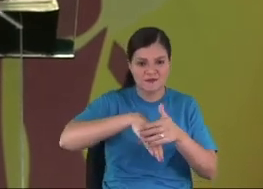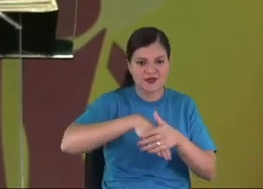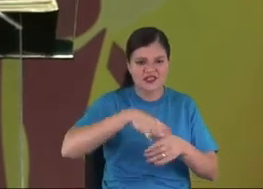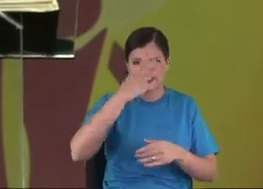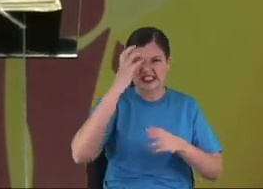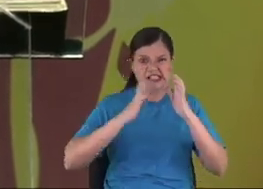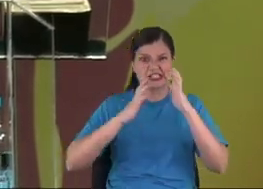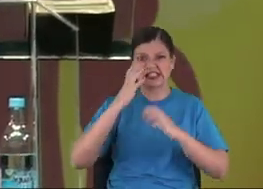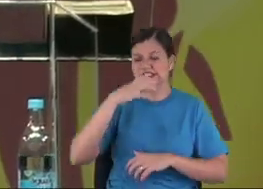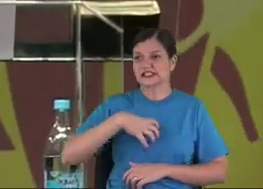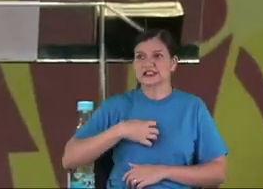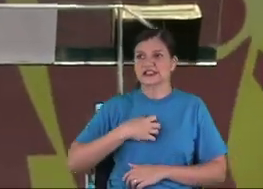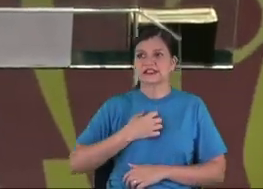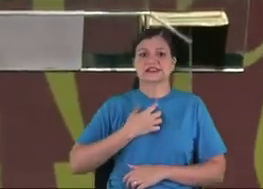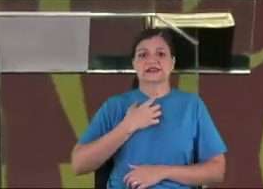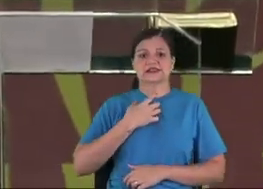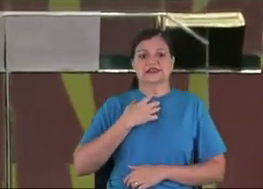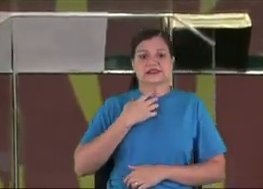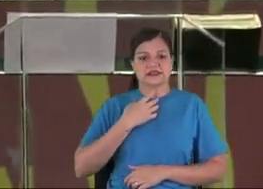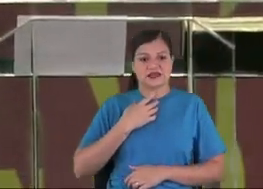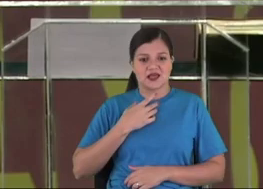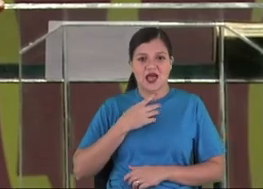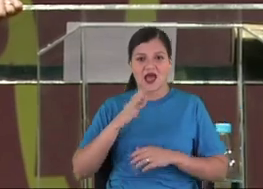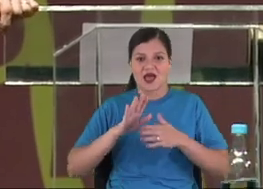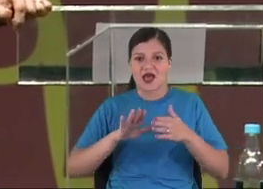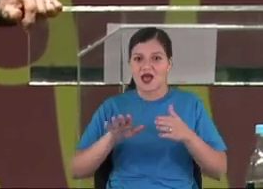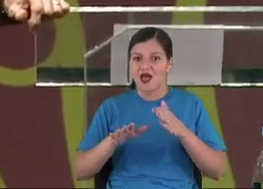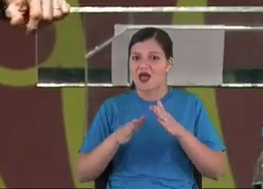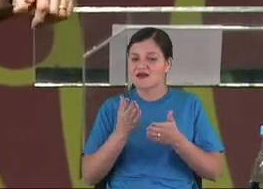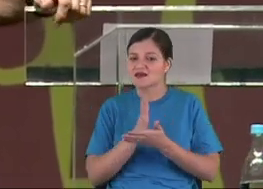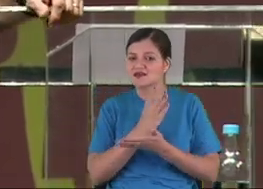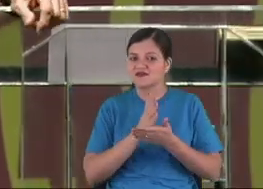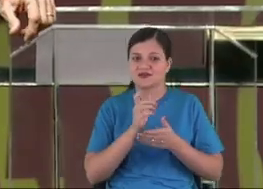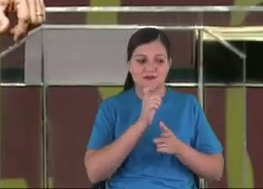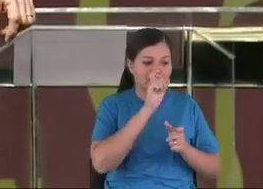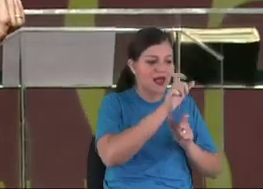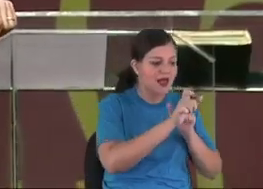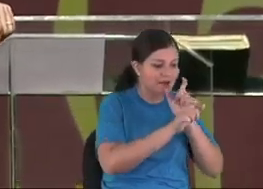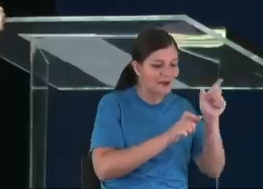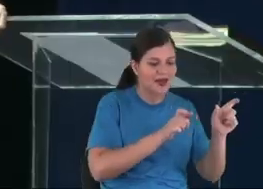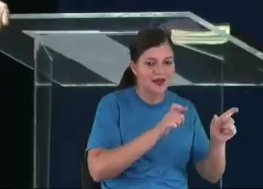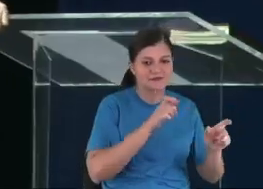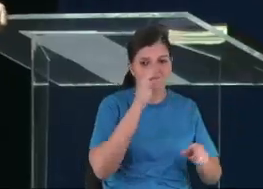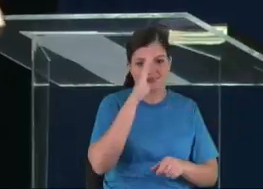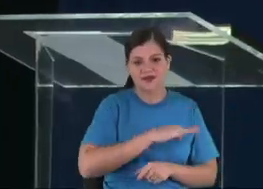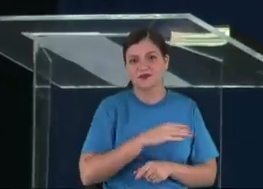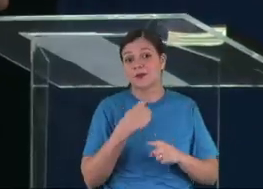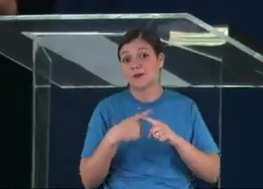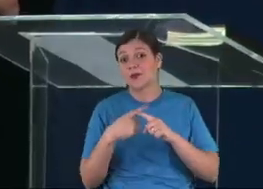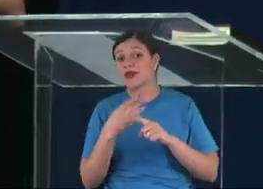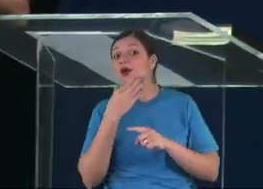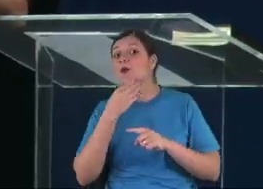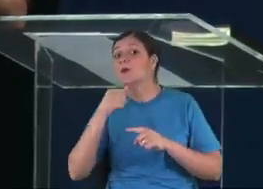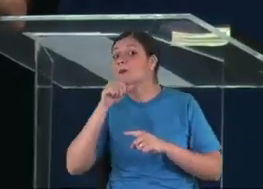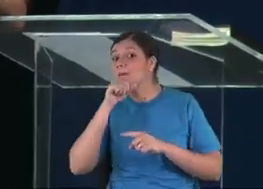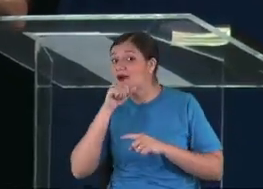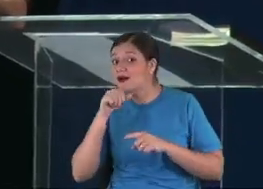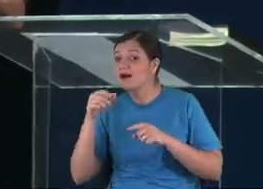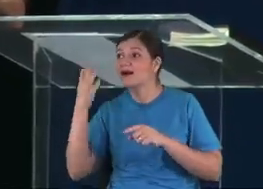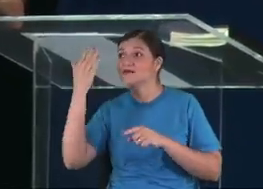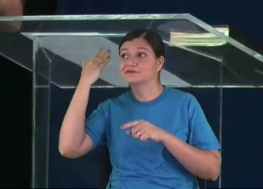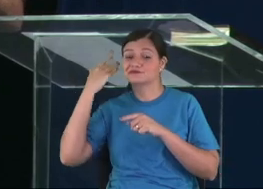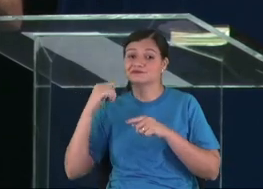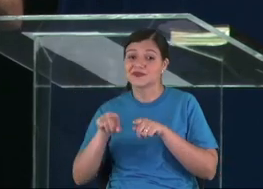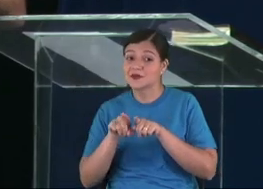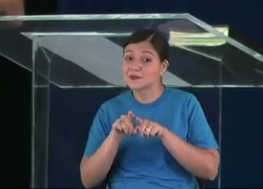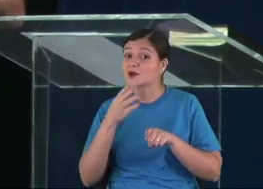eles estão com adrenalina, saem os palavrões. Sabe por quê? Porque o pai deles falava palavrões, o avô falava palavrões. Nós temos que cortar